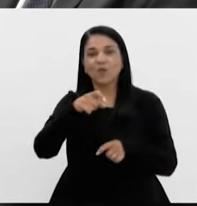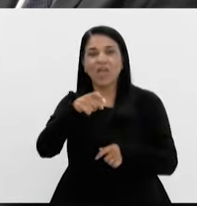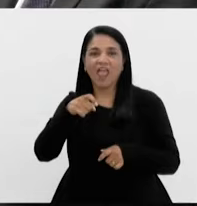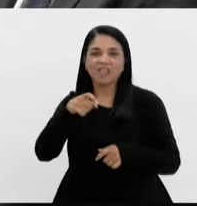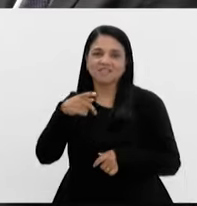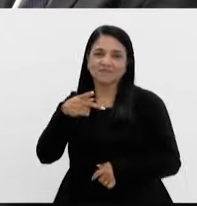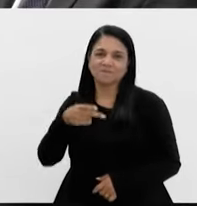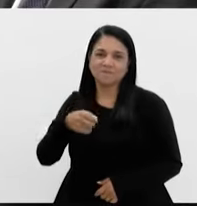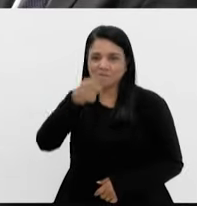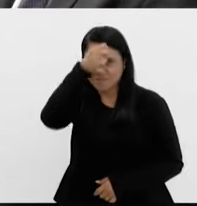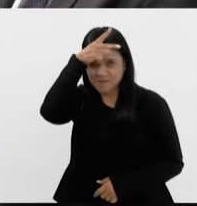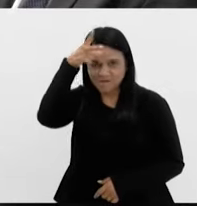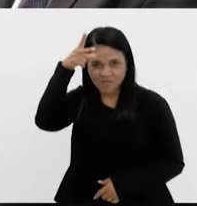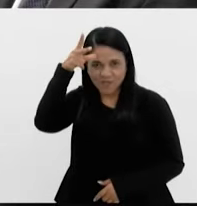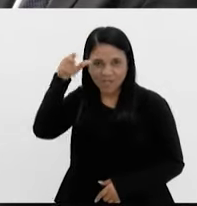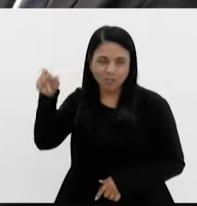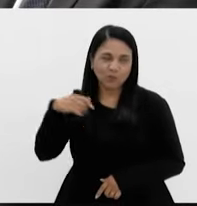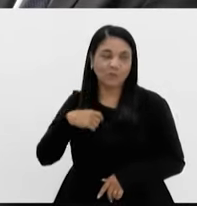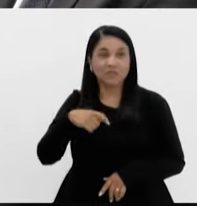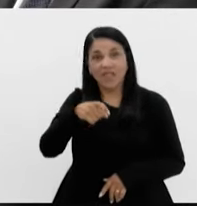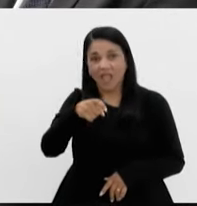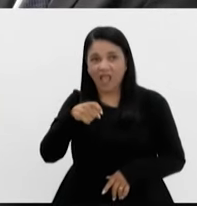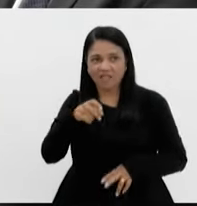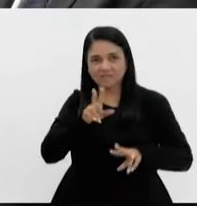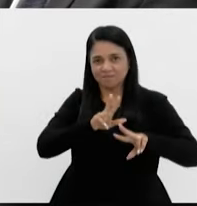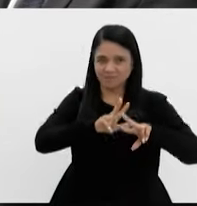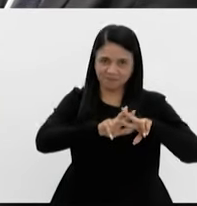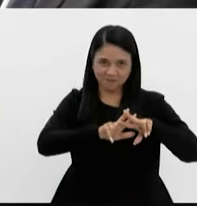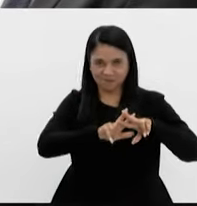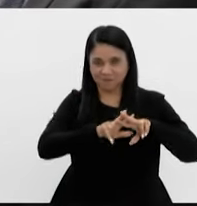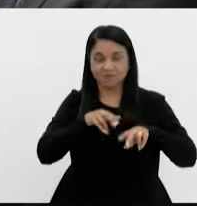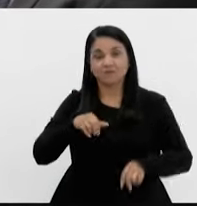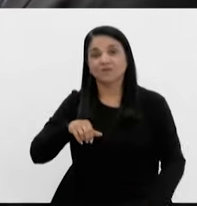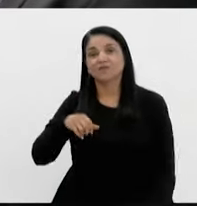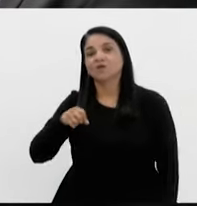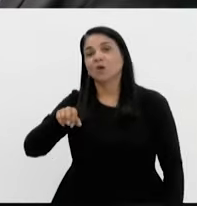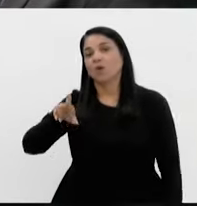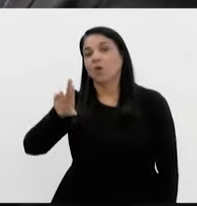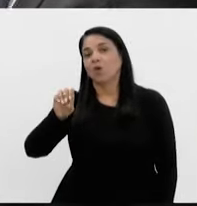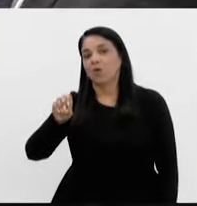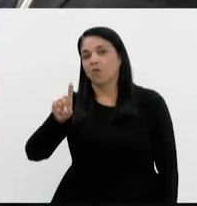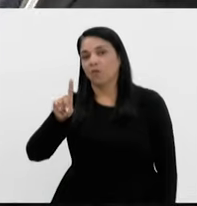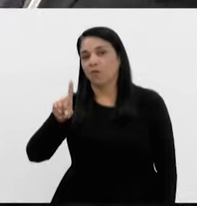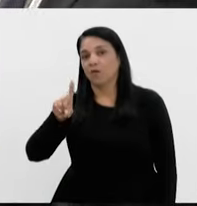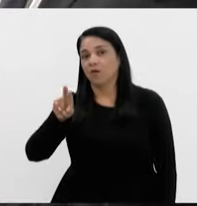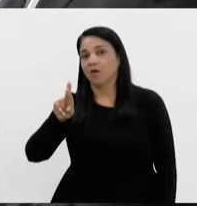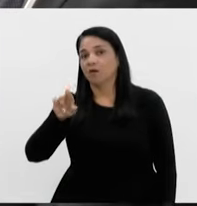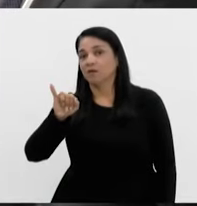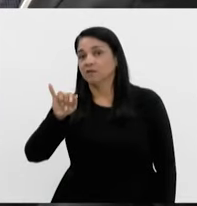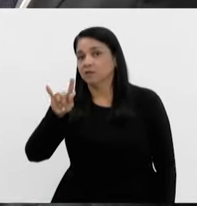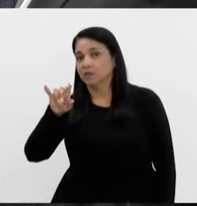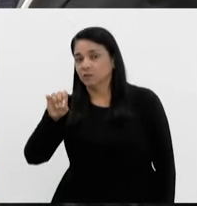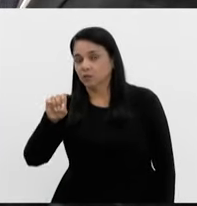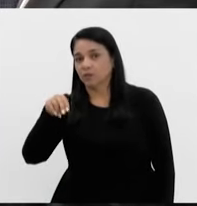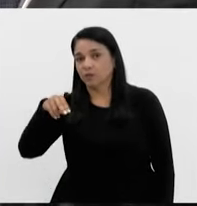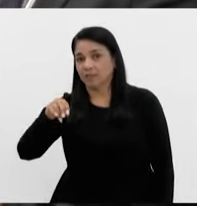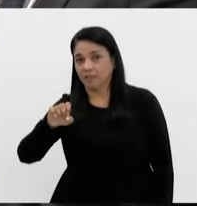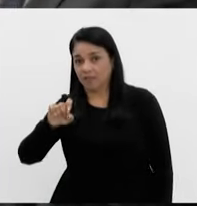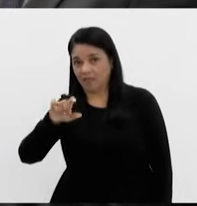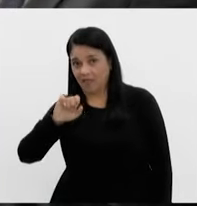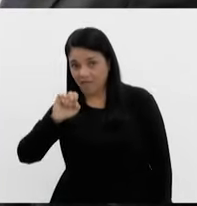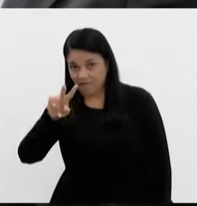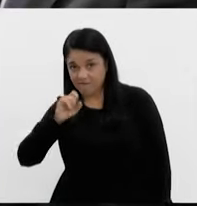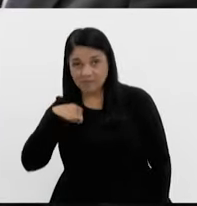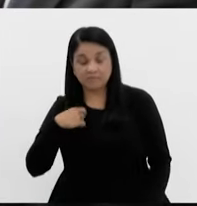e sei lá o qu Rodrigo Neves que ousou bater de frente apoiado pelo nervosinho da Ode brest na eleição